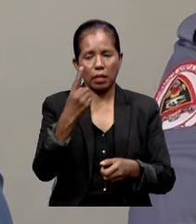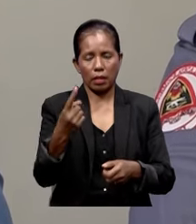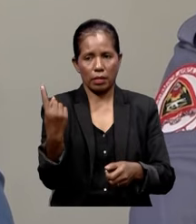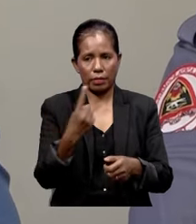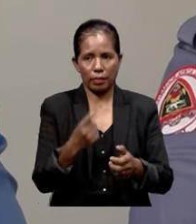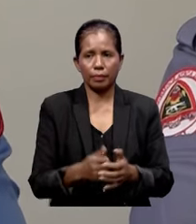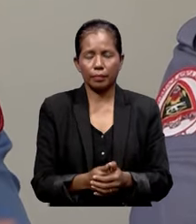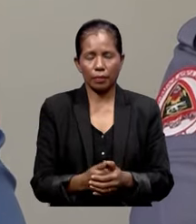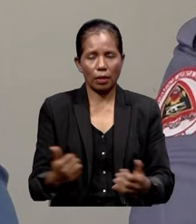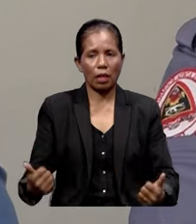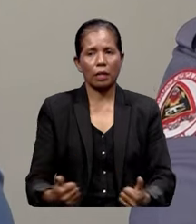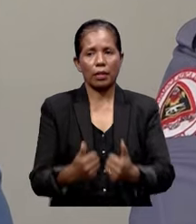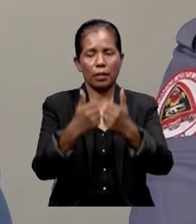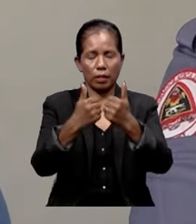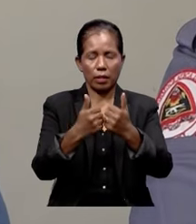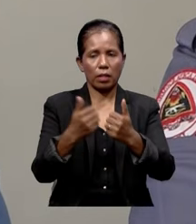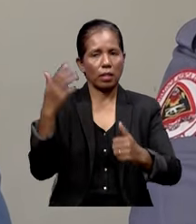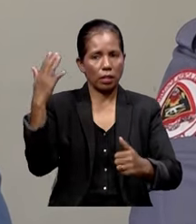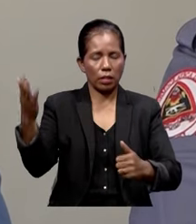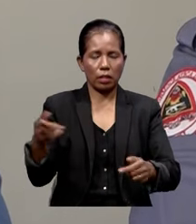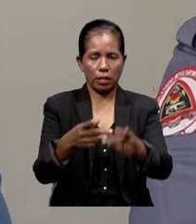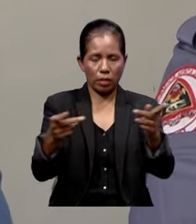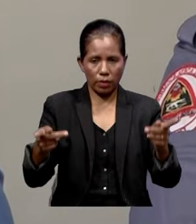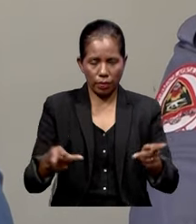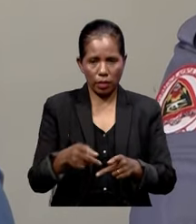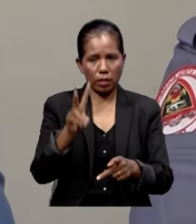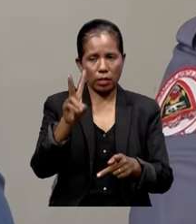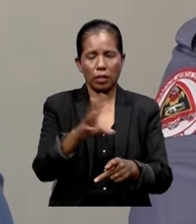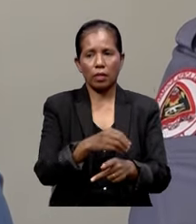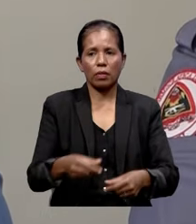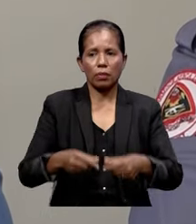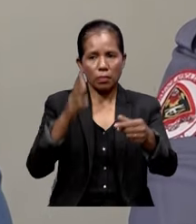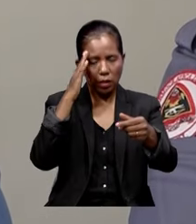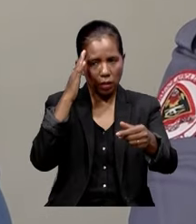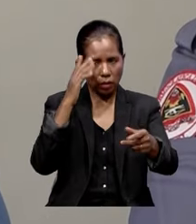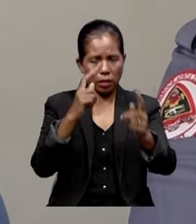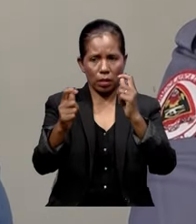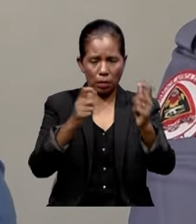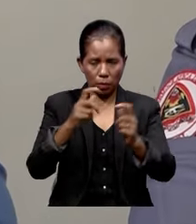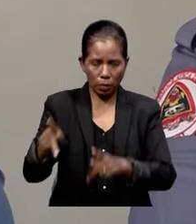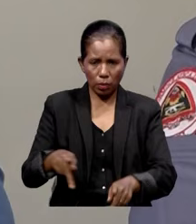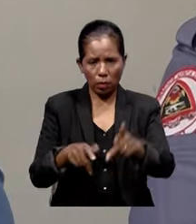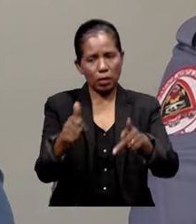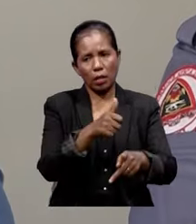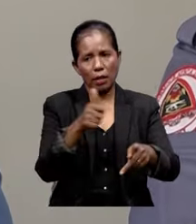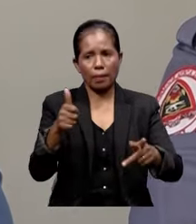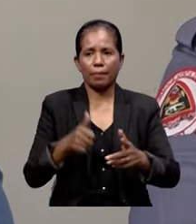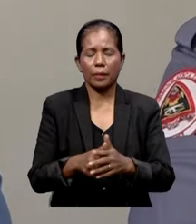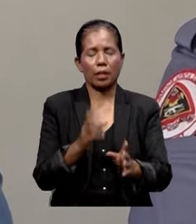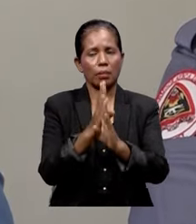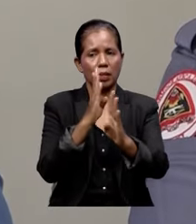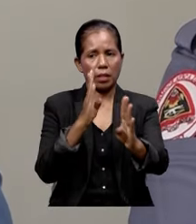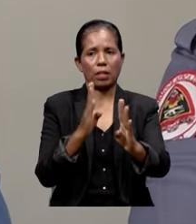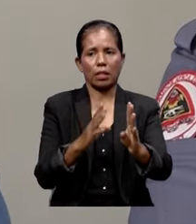que acidentes não vemos com osso e a parte rua, né? Fomos a noimba e a transporte público ser selo. Lilio, bisira, a tu